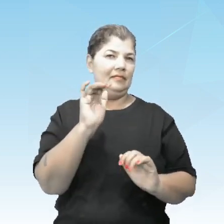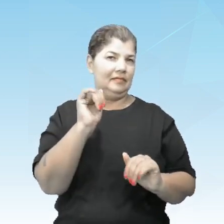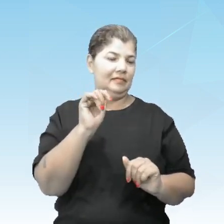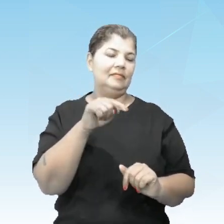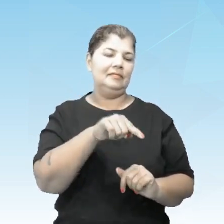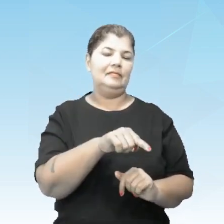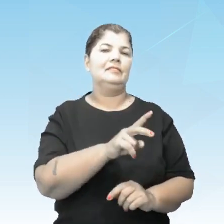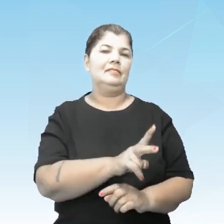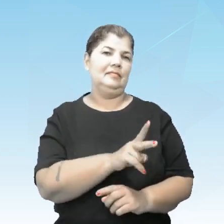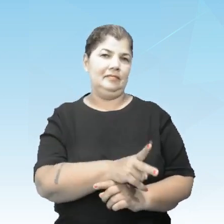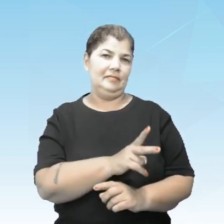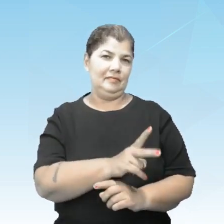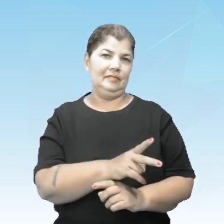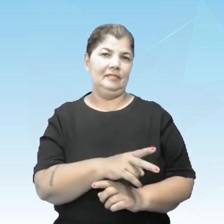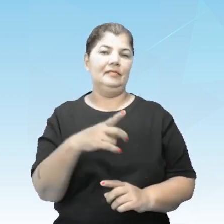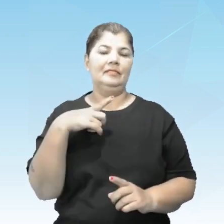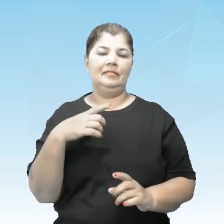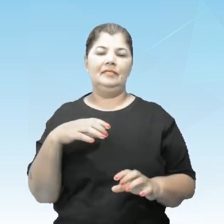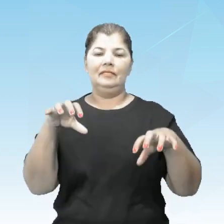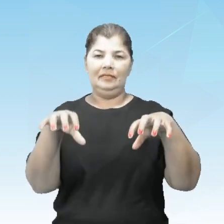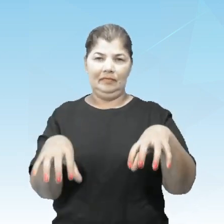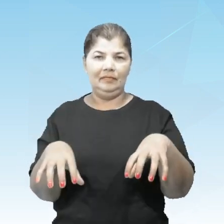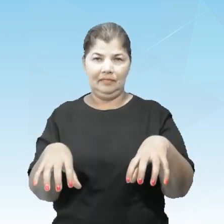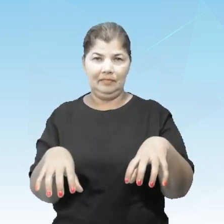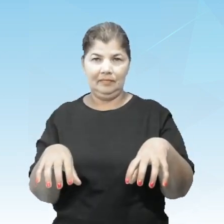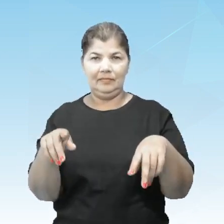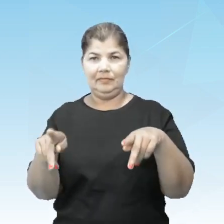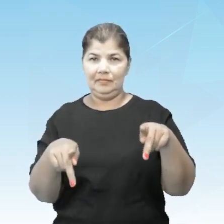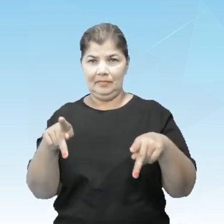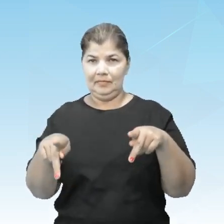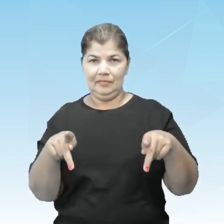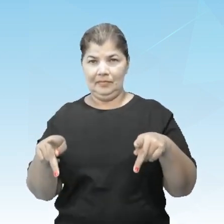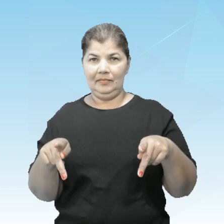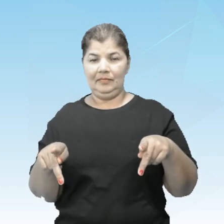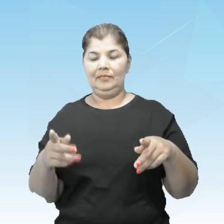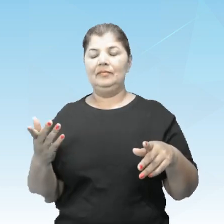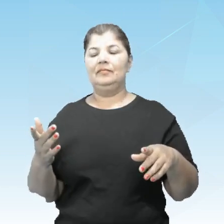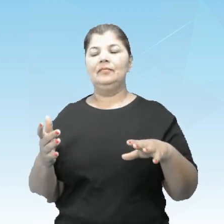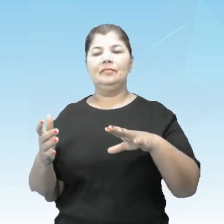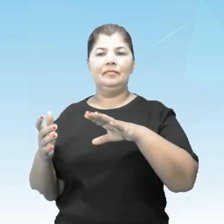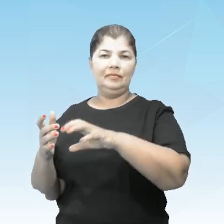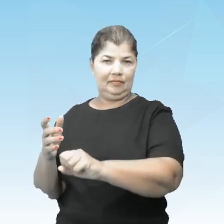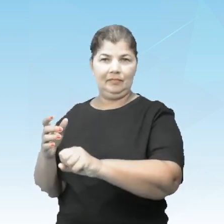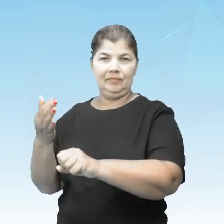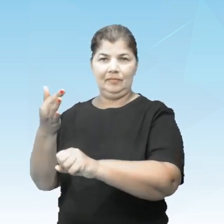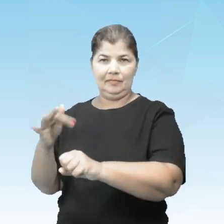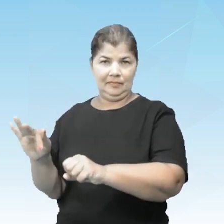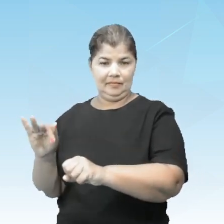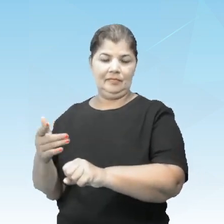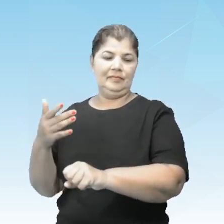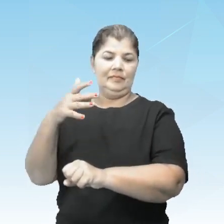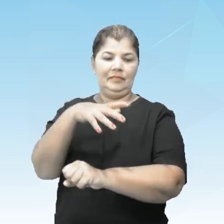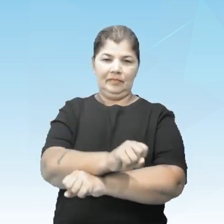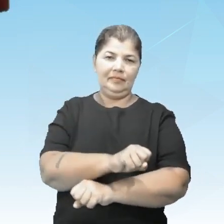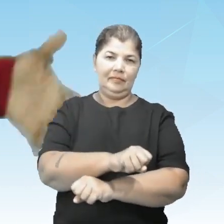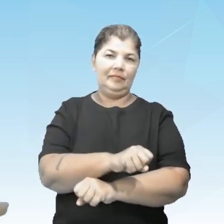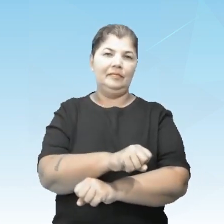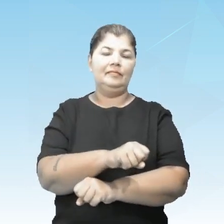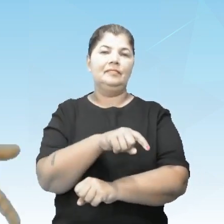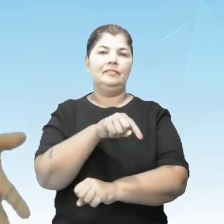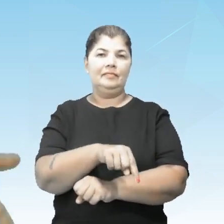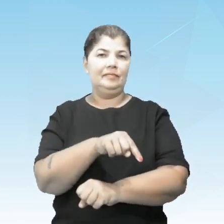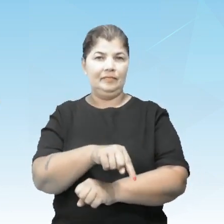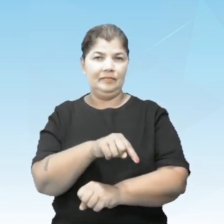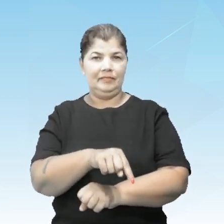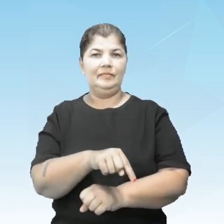ter dois povos, né? Então, duas ocupações, uma francesa e outra